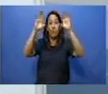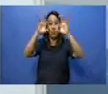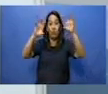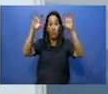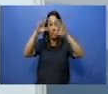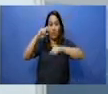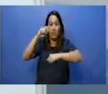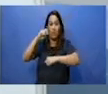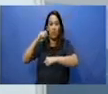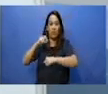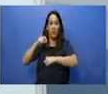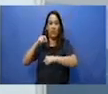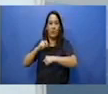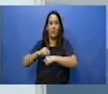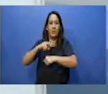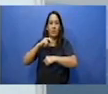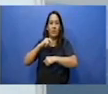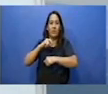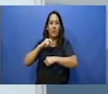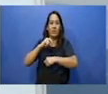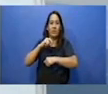de